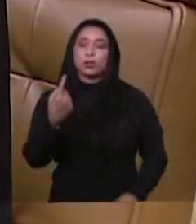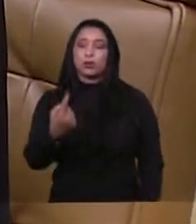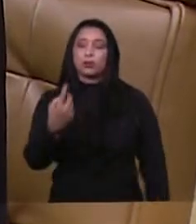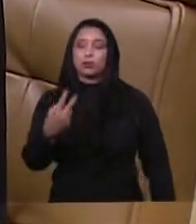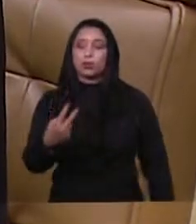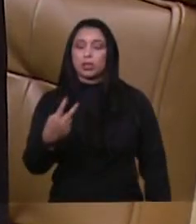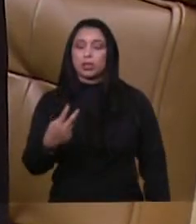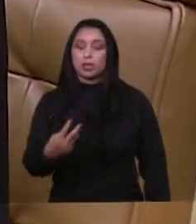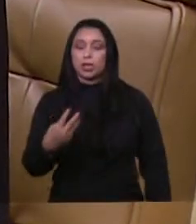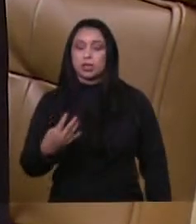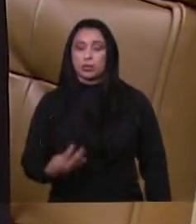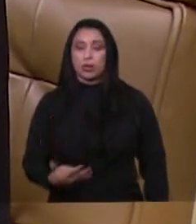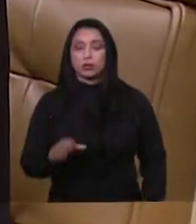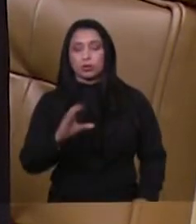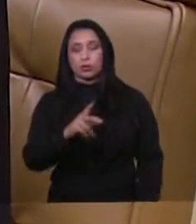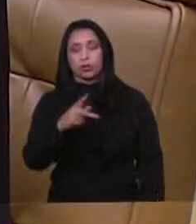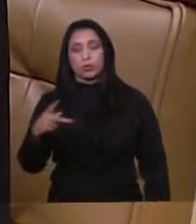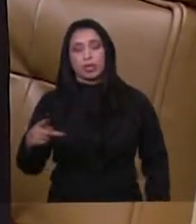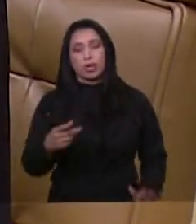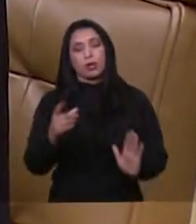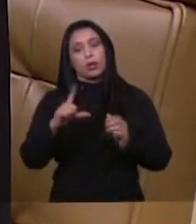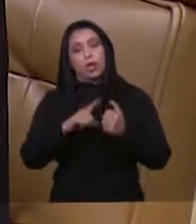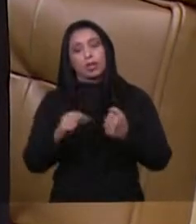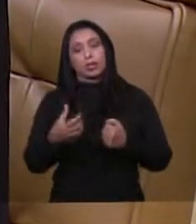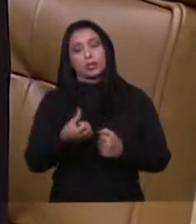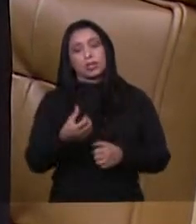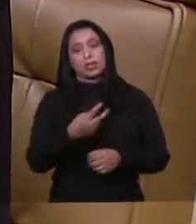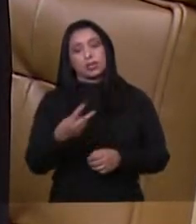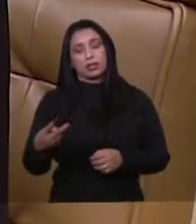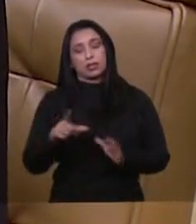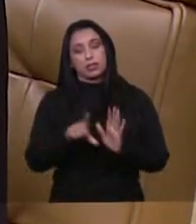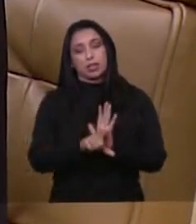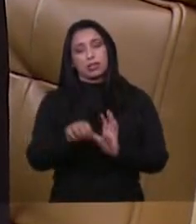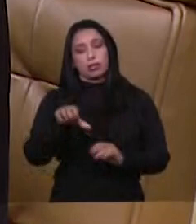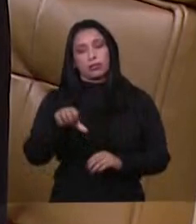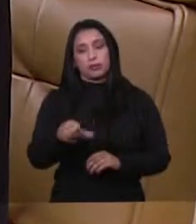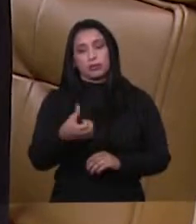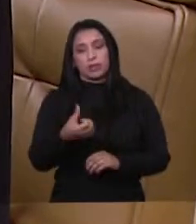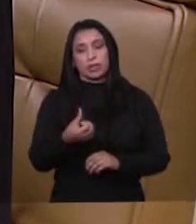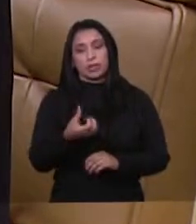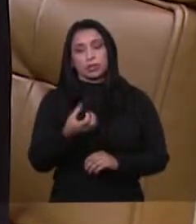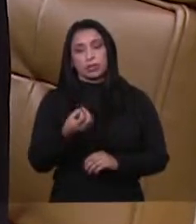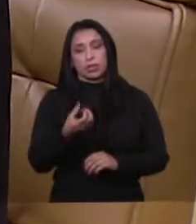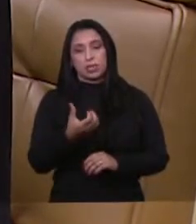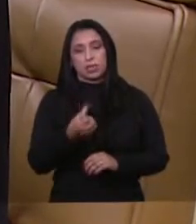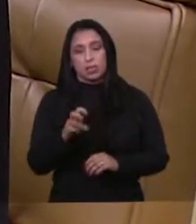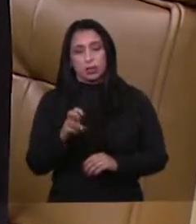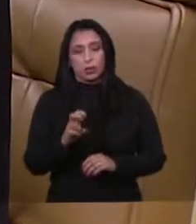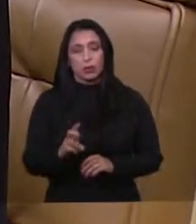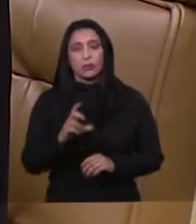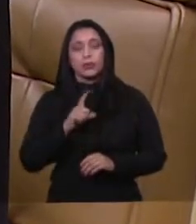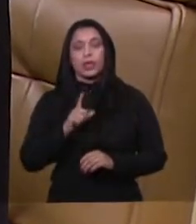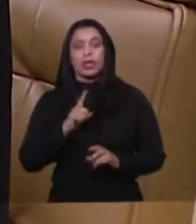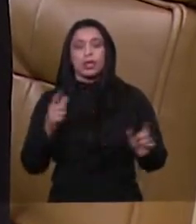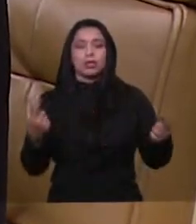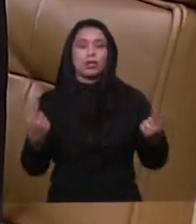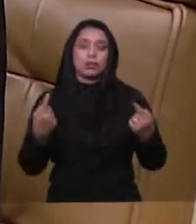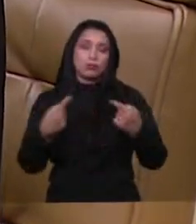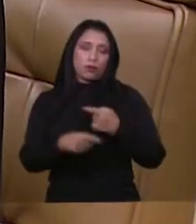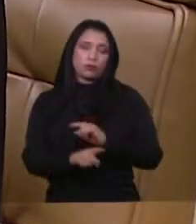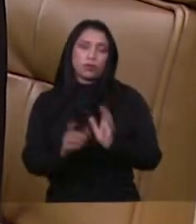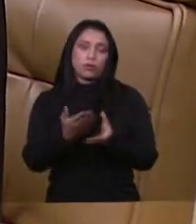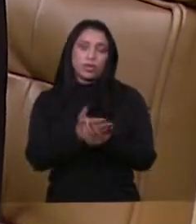Código Penal e ao artigo 62, inciso 1 da Lei 9.605. A materialidade em controvérsia nos